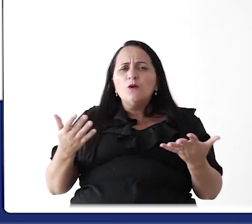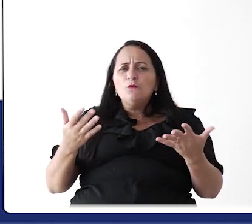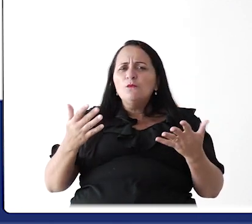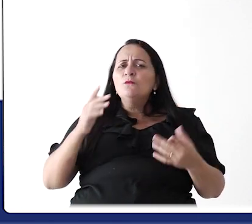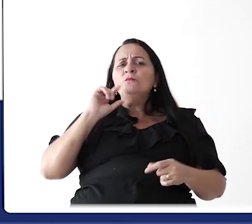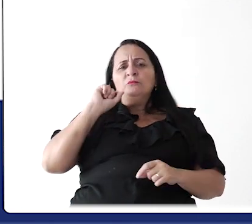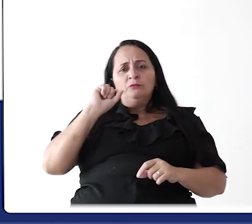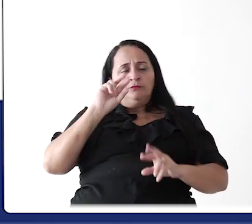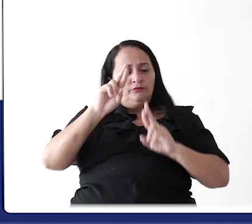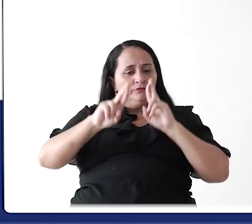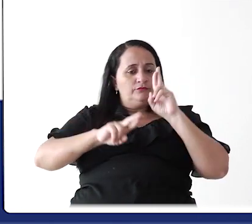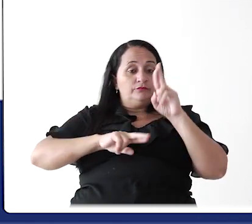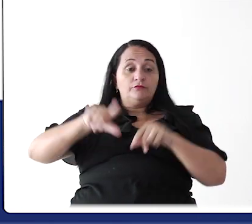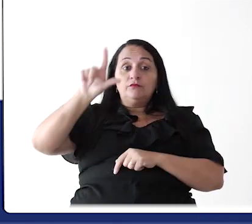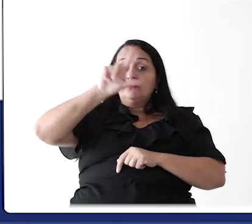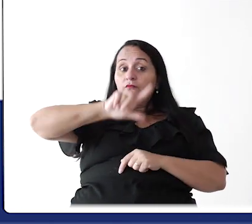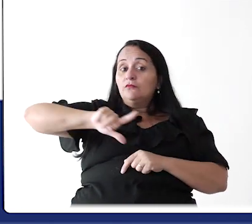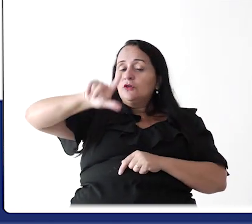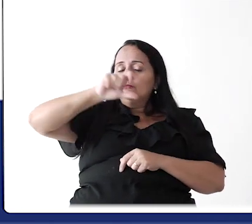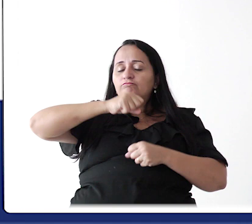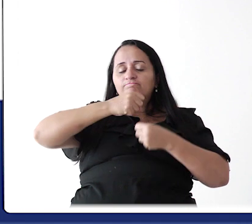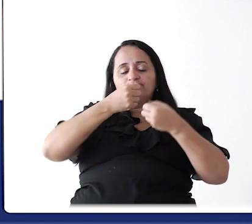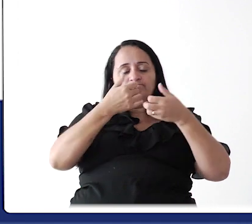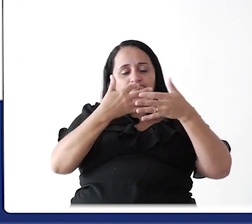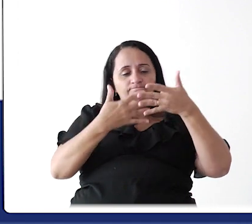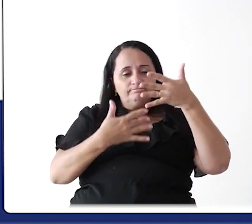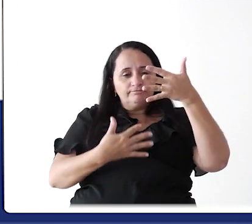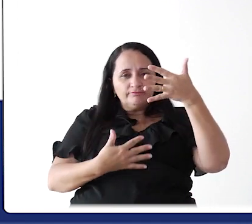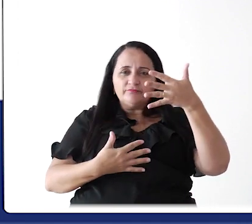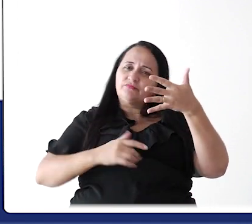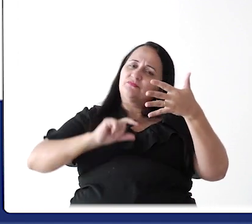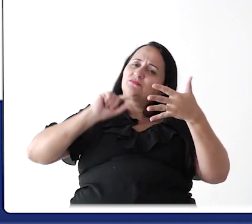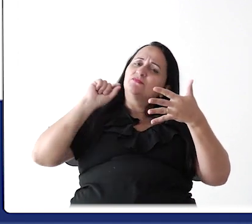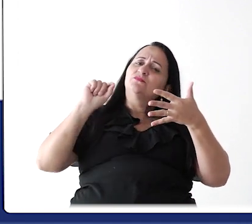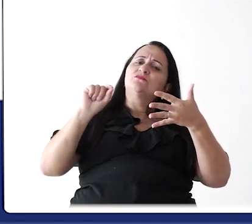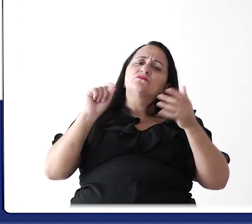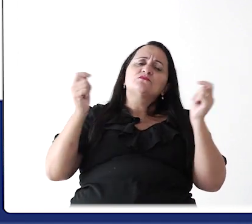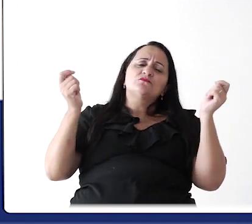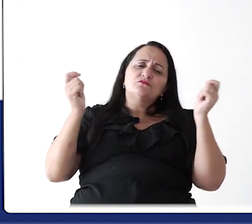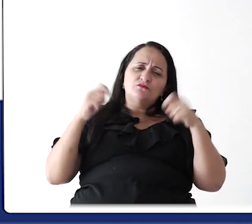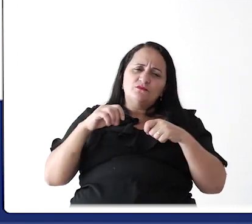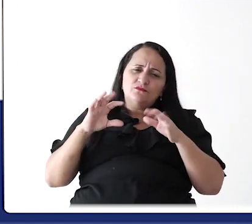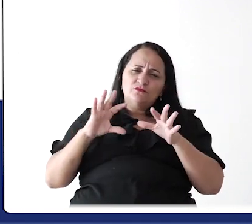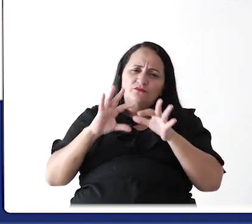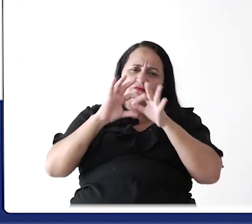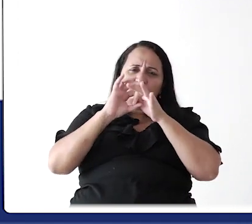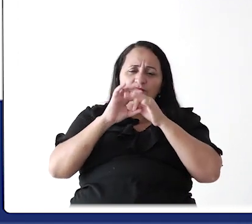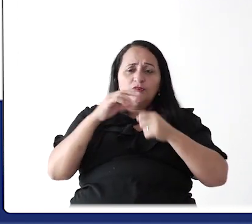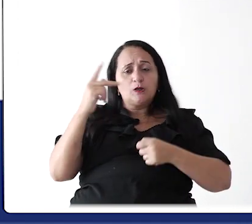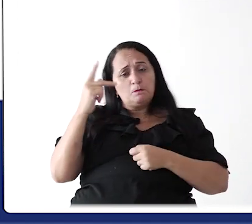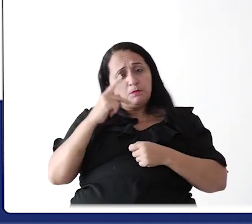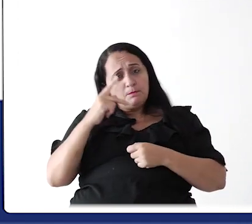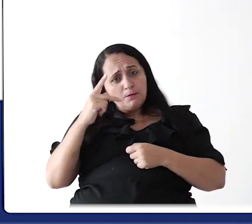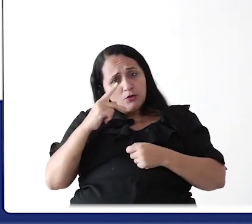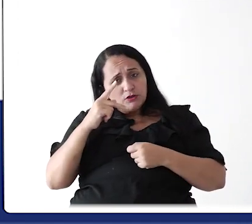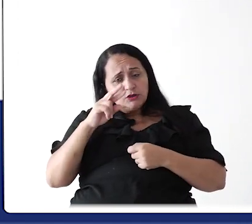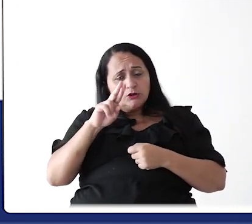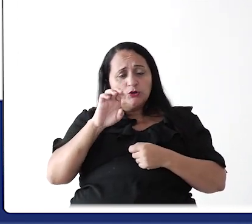lógico-discursivas são expressas por meio de conectores que podem ser